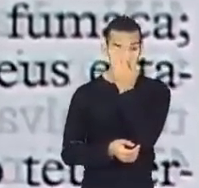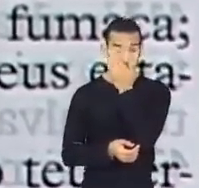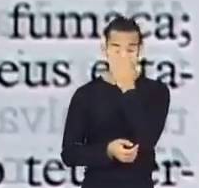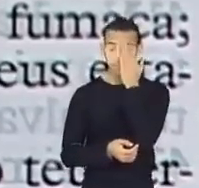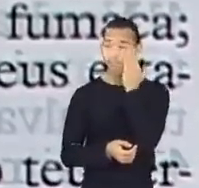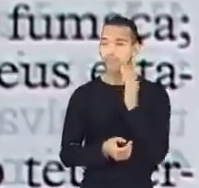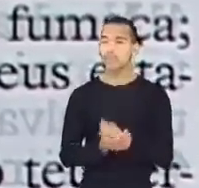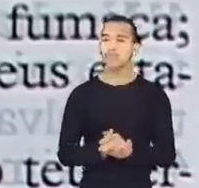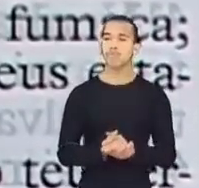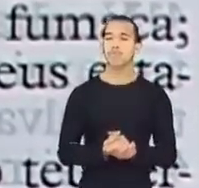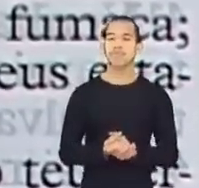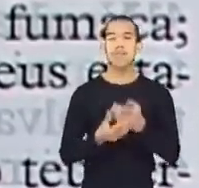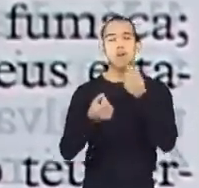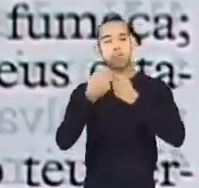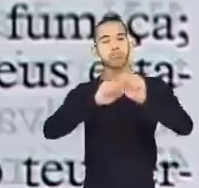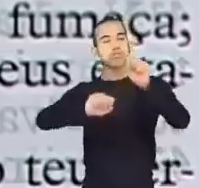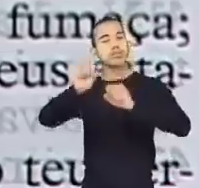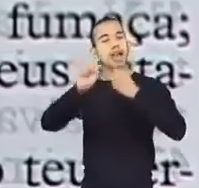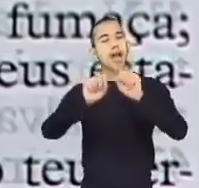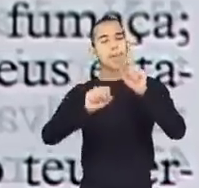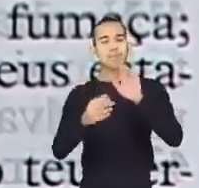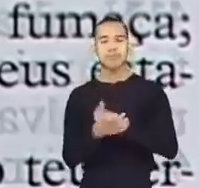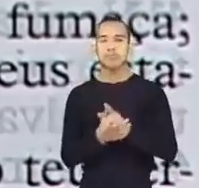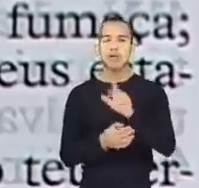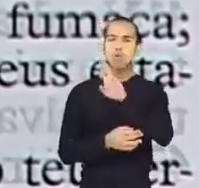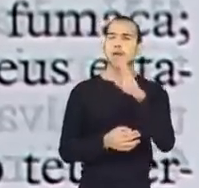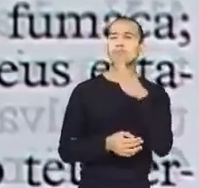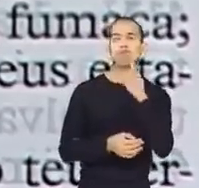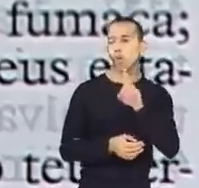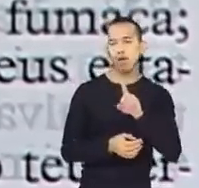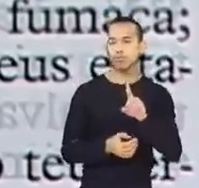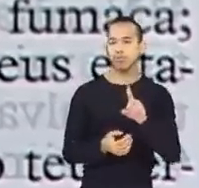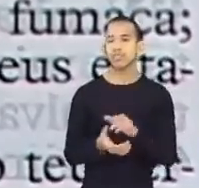O salmista, de nome desconhecido,